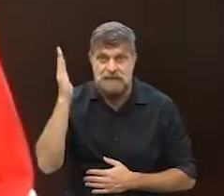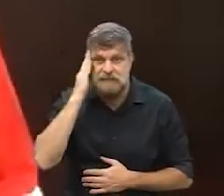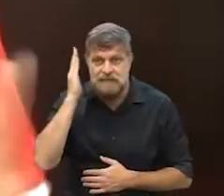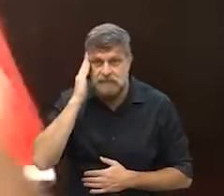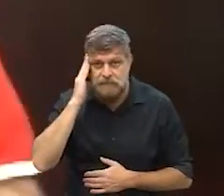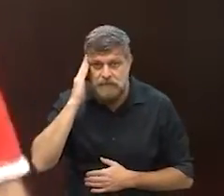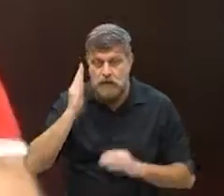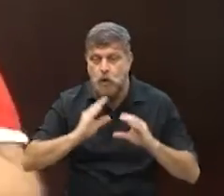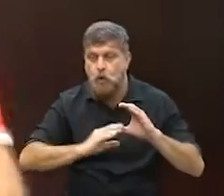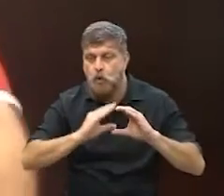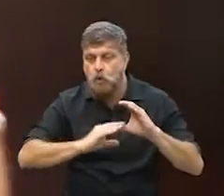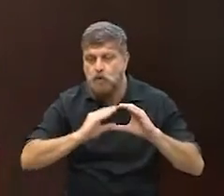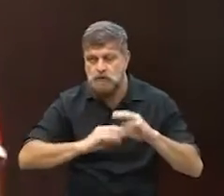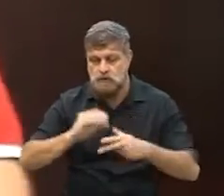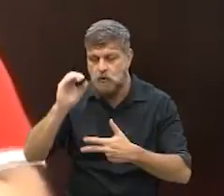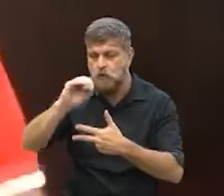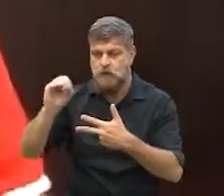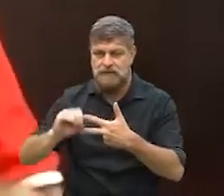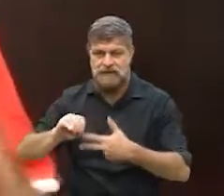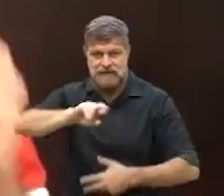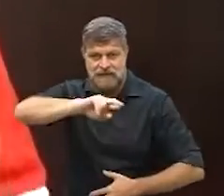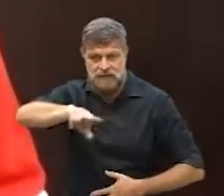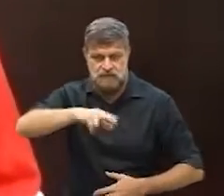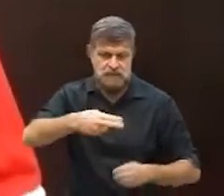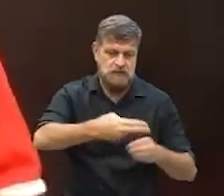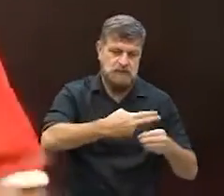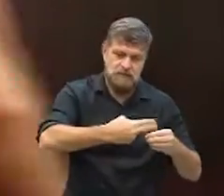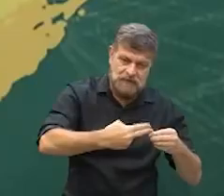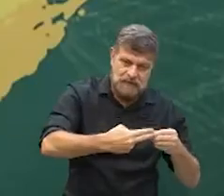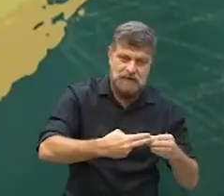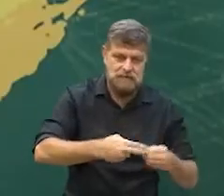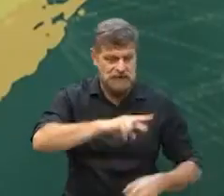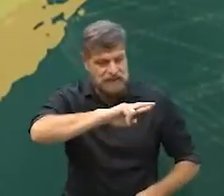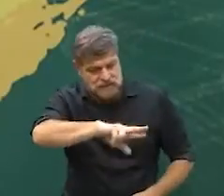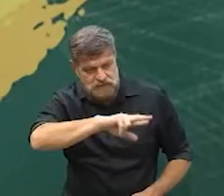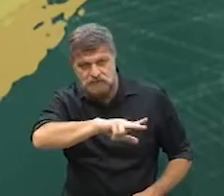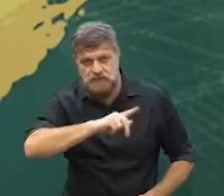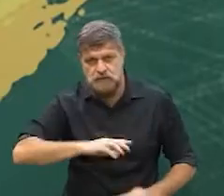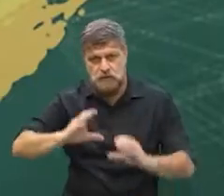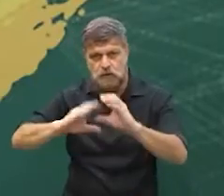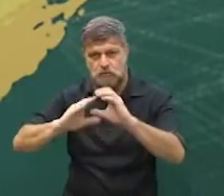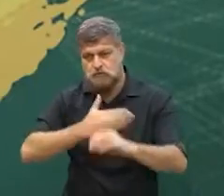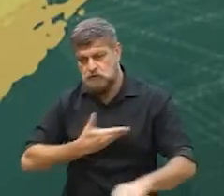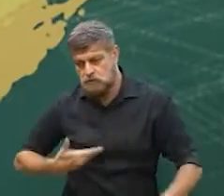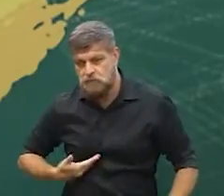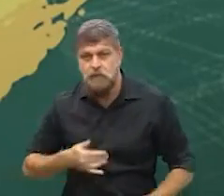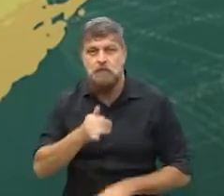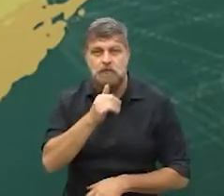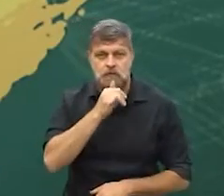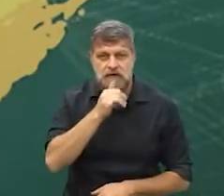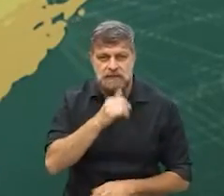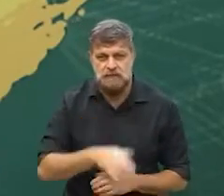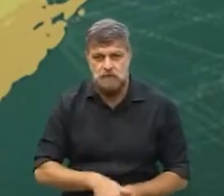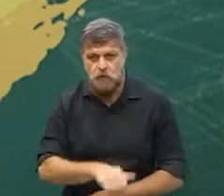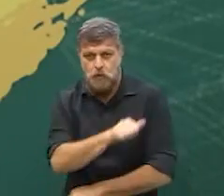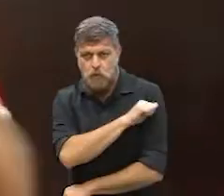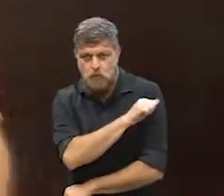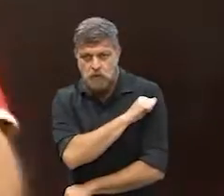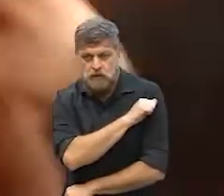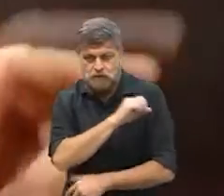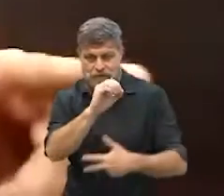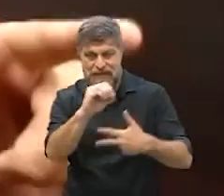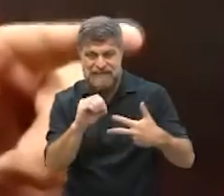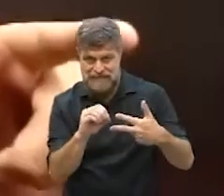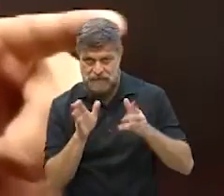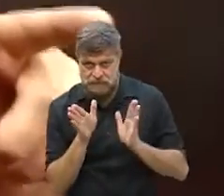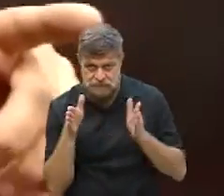concurso. O Enem não é a mesma coisa que uma Unicamp ou que um outro concurso derivado. Por exemplo, para o aluno focado